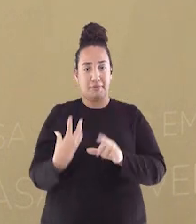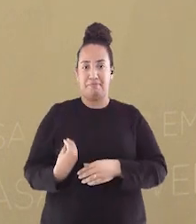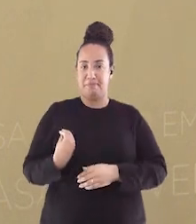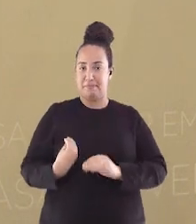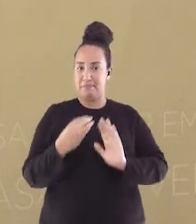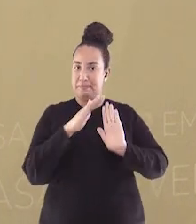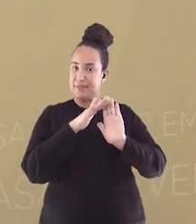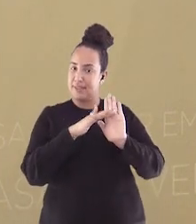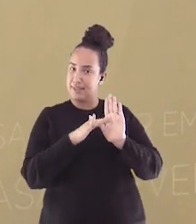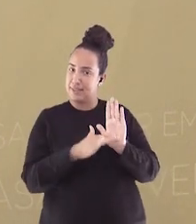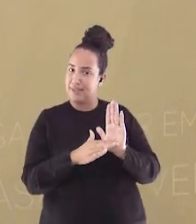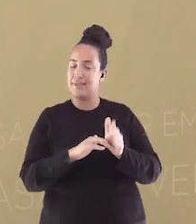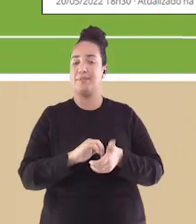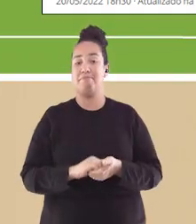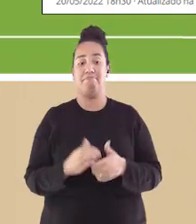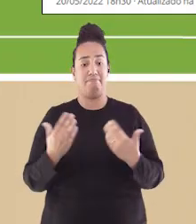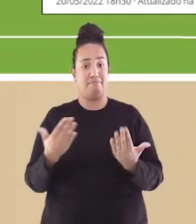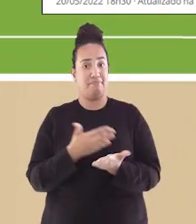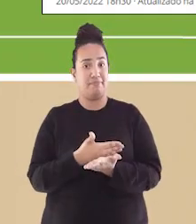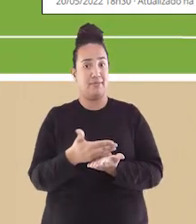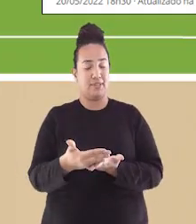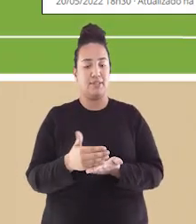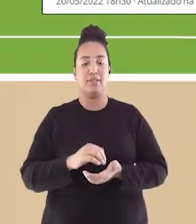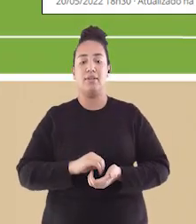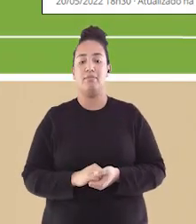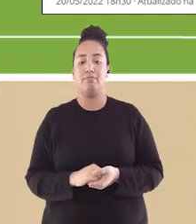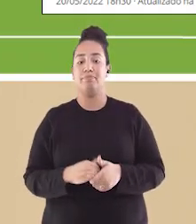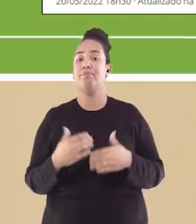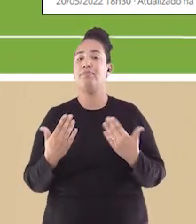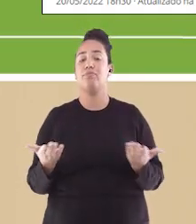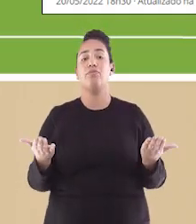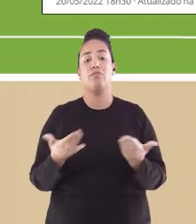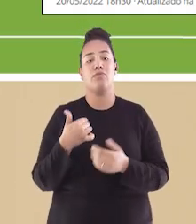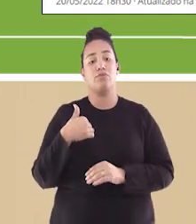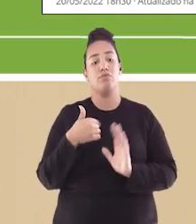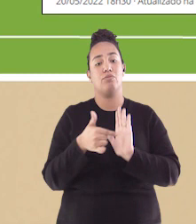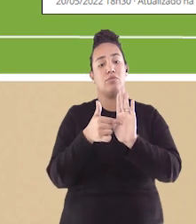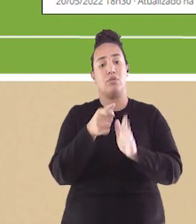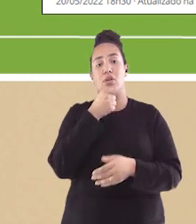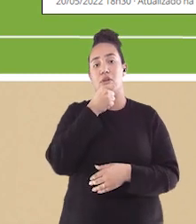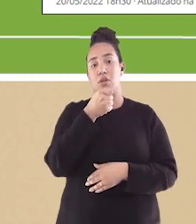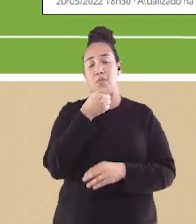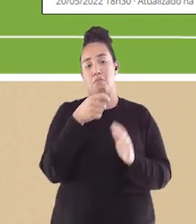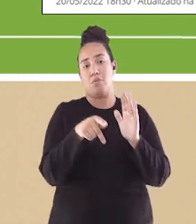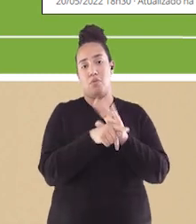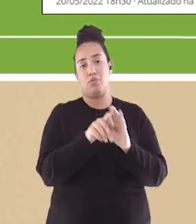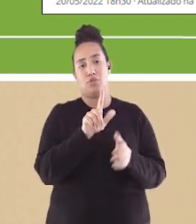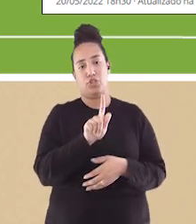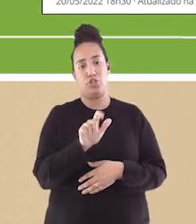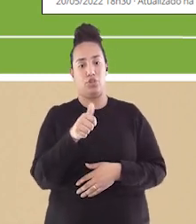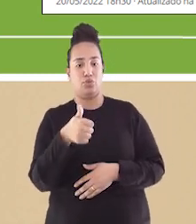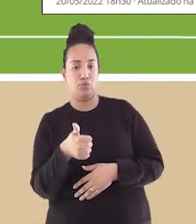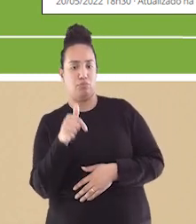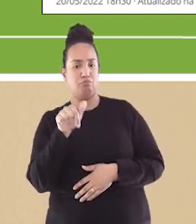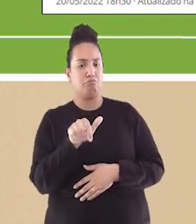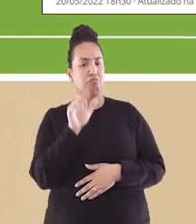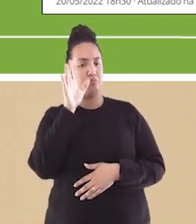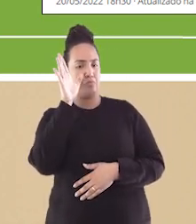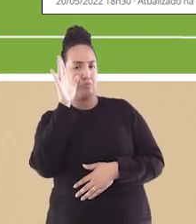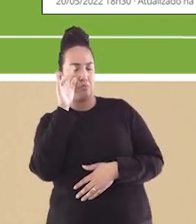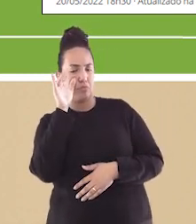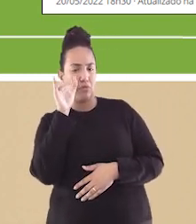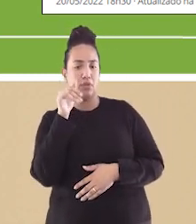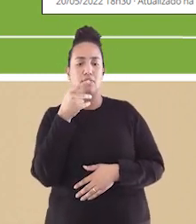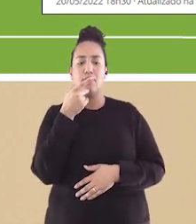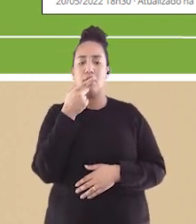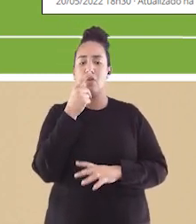gente. Então, vamos começar. Turma, hoje eu trouxe uma reportagem do portal Globo G1, tá? Que é um tanto quanto curiosa. Ela fala